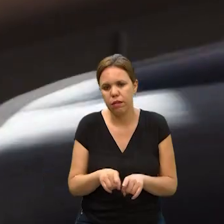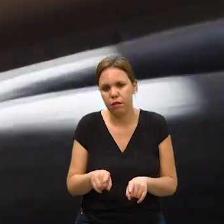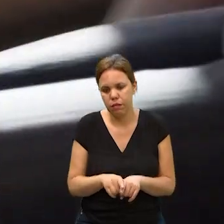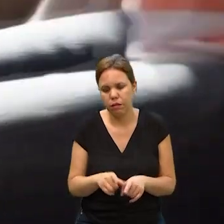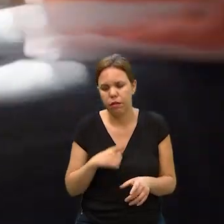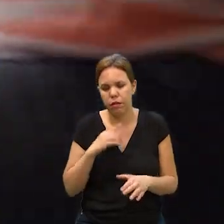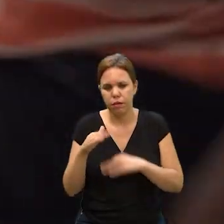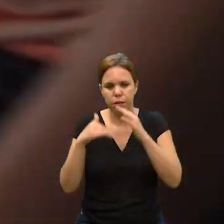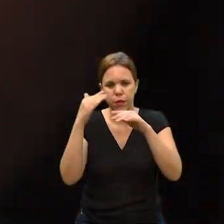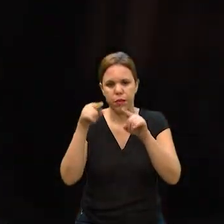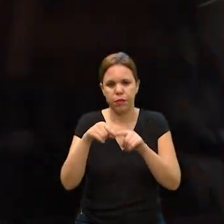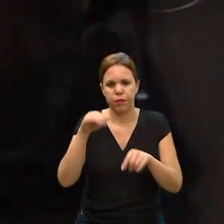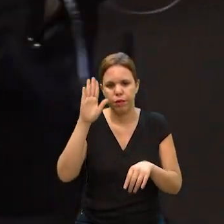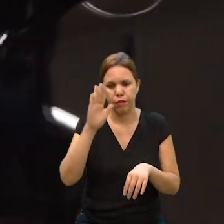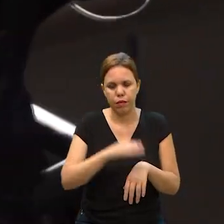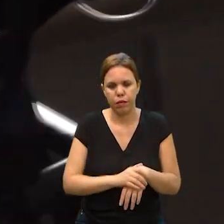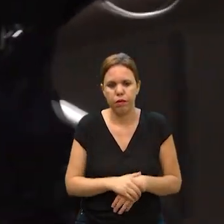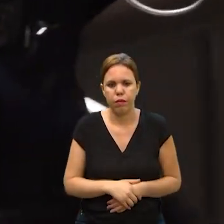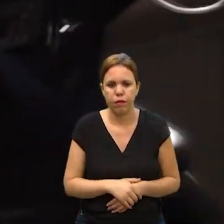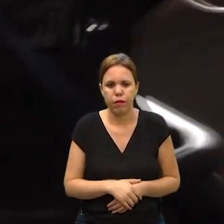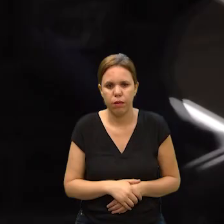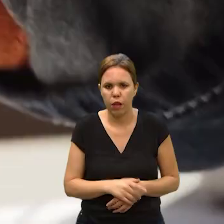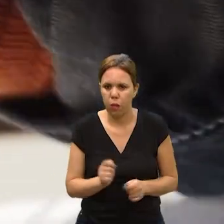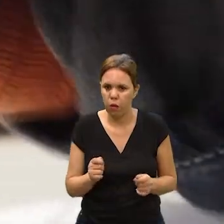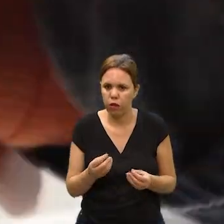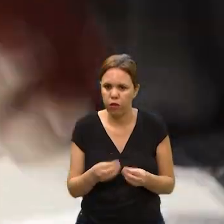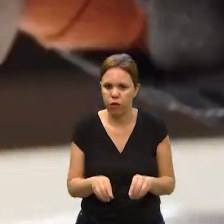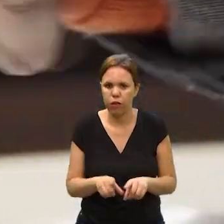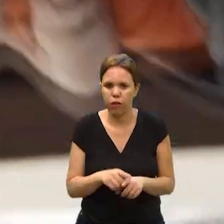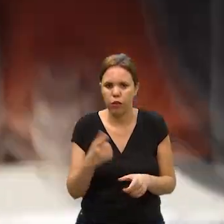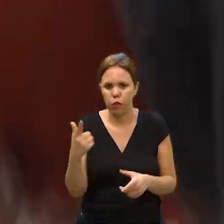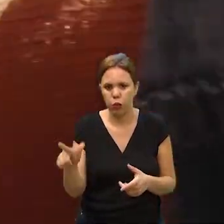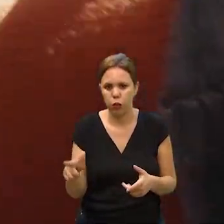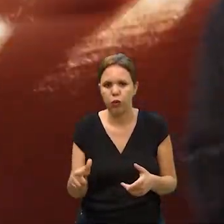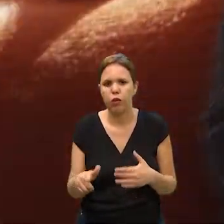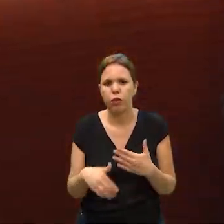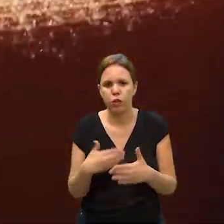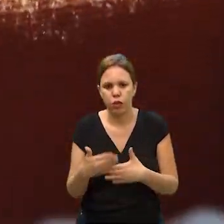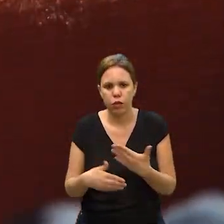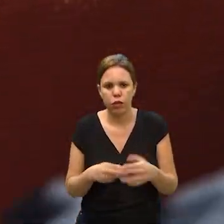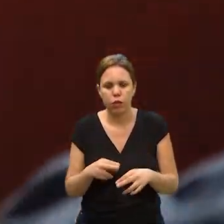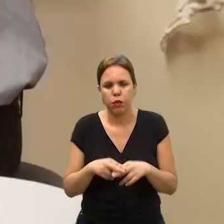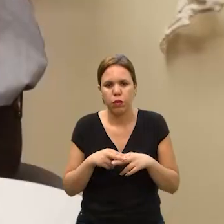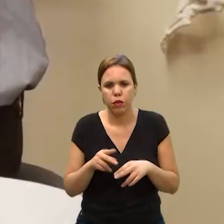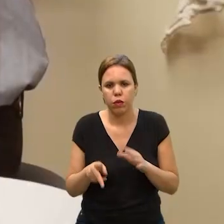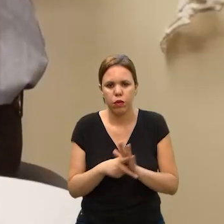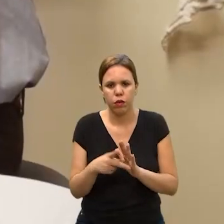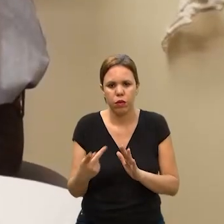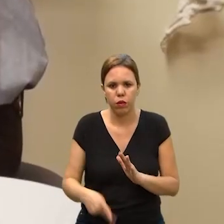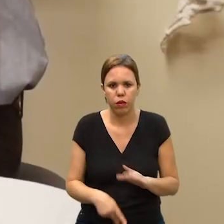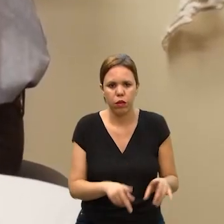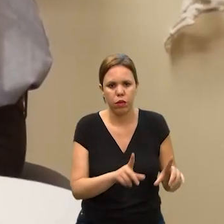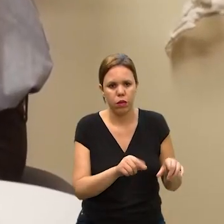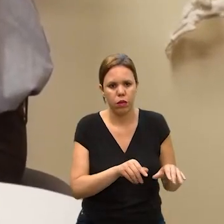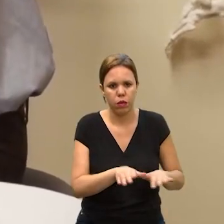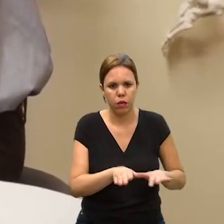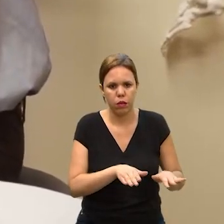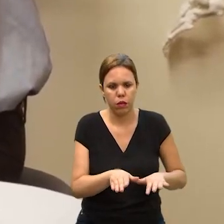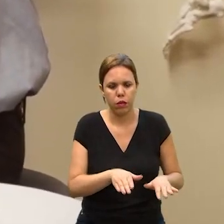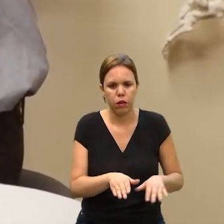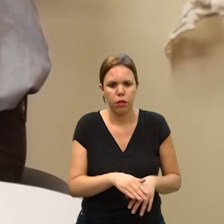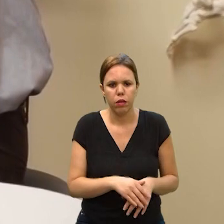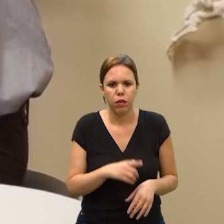quando tem esses desenvolvimentos maiores, você pode levar a outras consequências por conta da própria diminuição